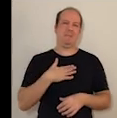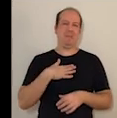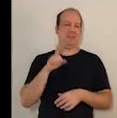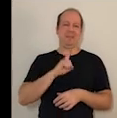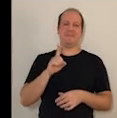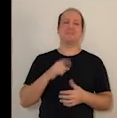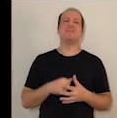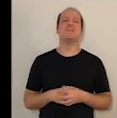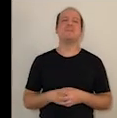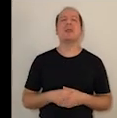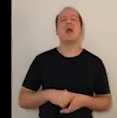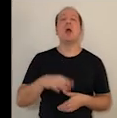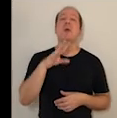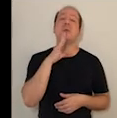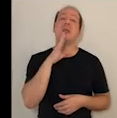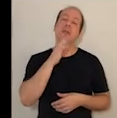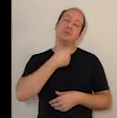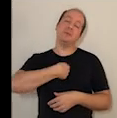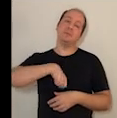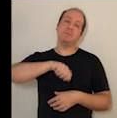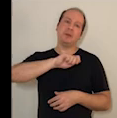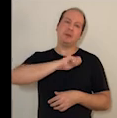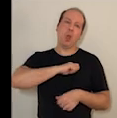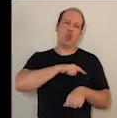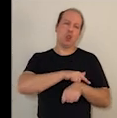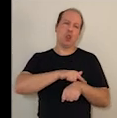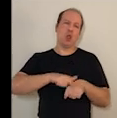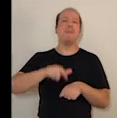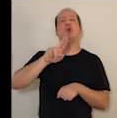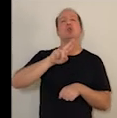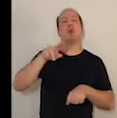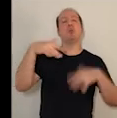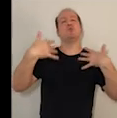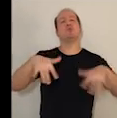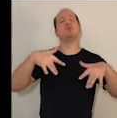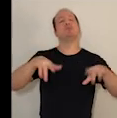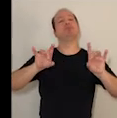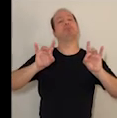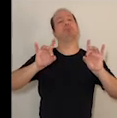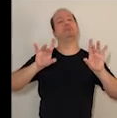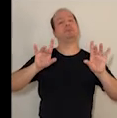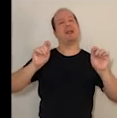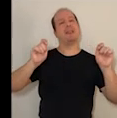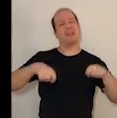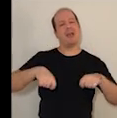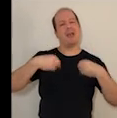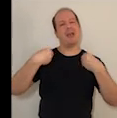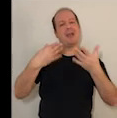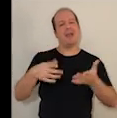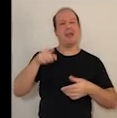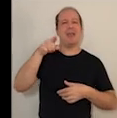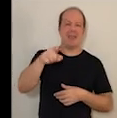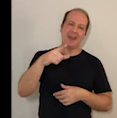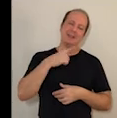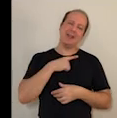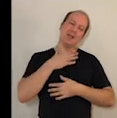O prejuízo será dele, não meu. Conheço um nobre espanhol que tem um nome mais comprido que o Grande Canal e